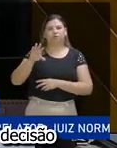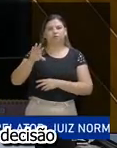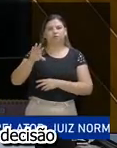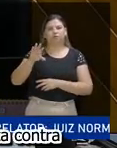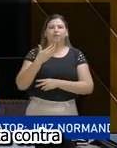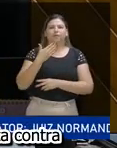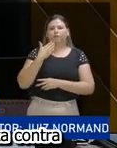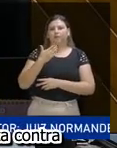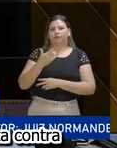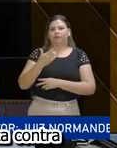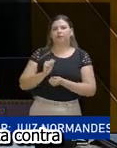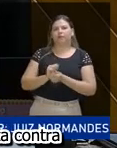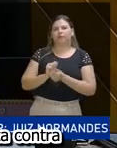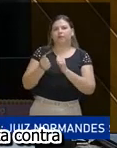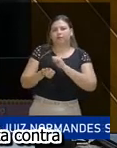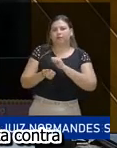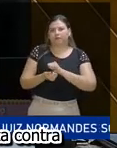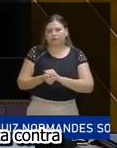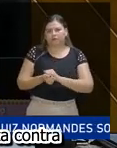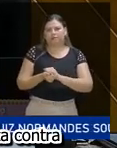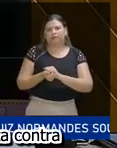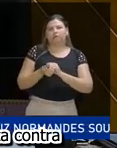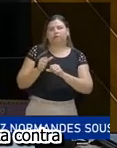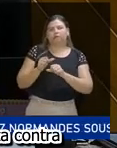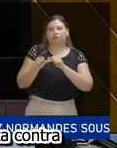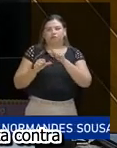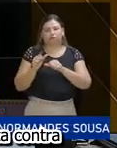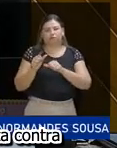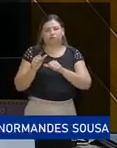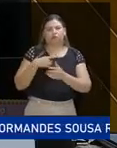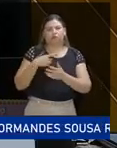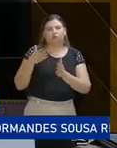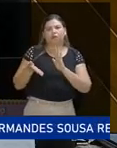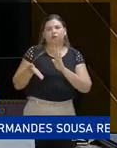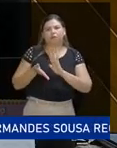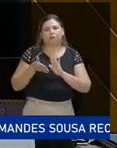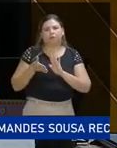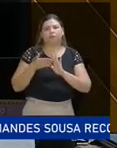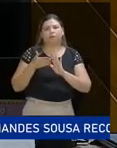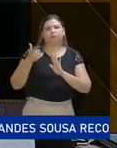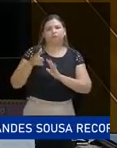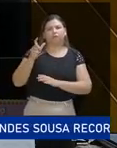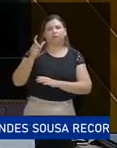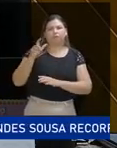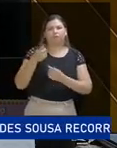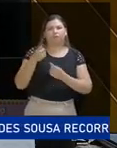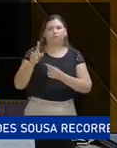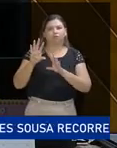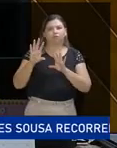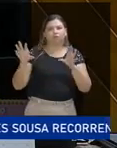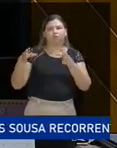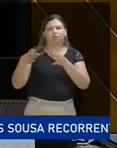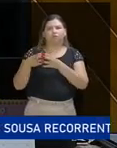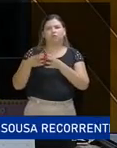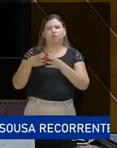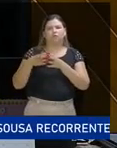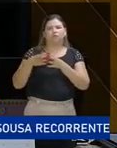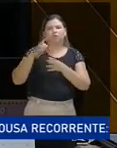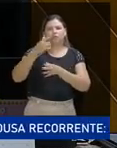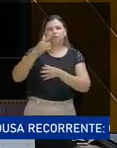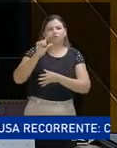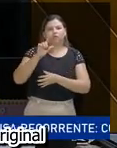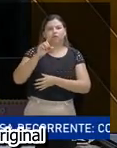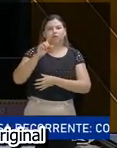reformar a decisão de improcedência da representação que fora proposta contra a coligação para fazer mais por